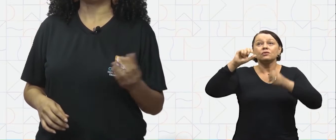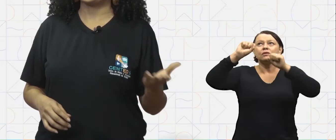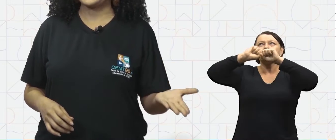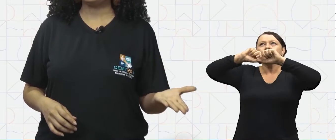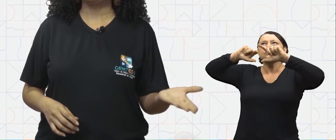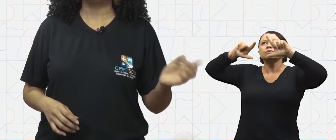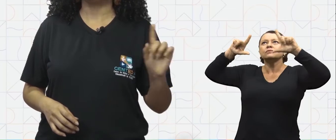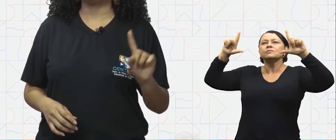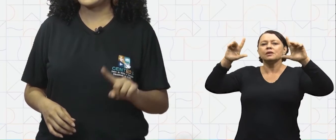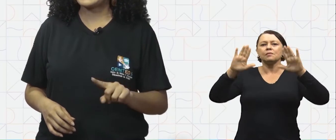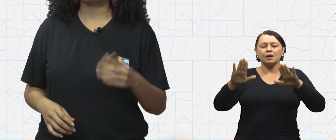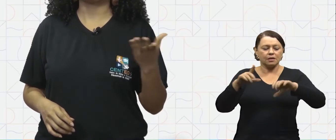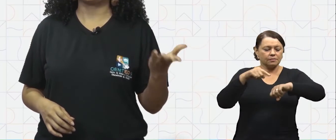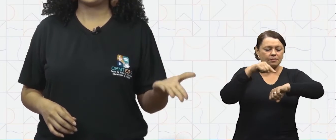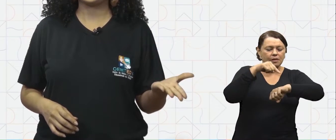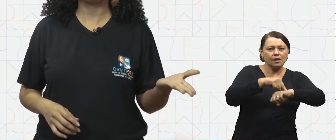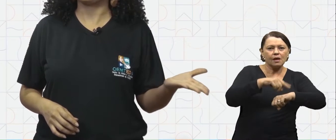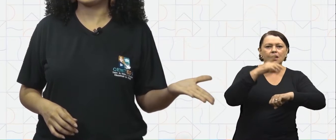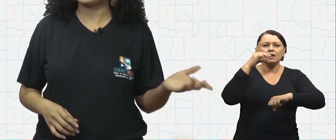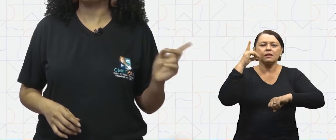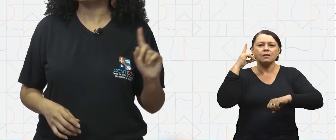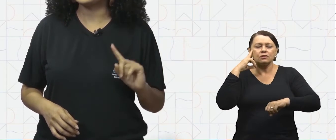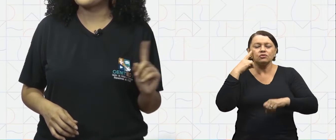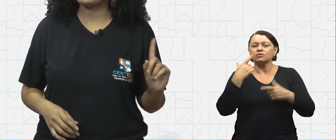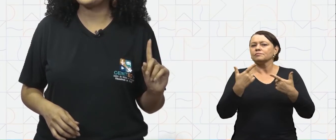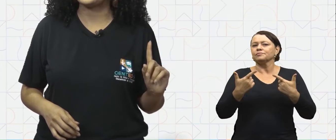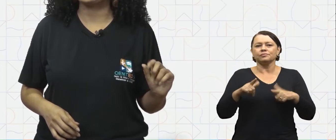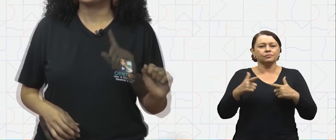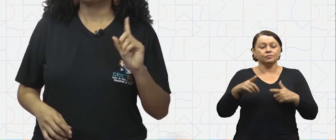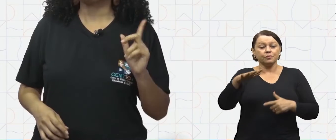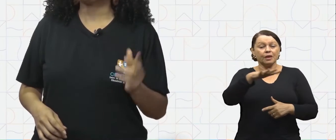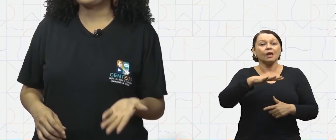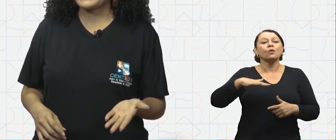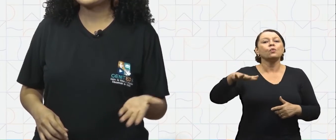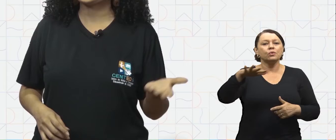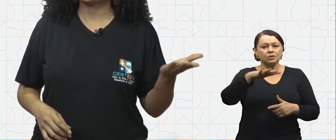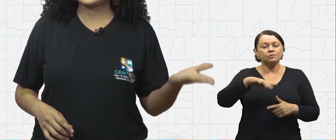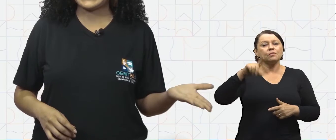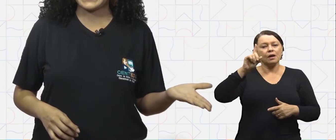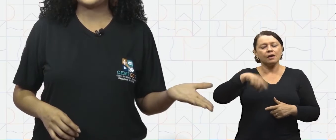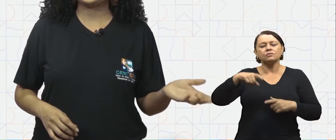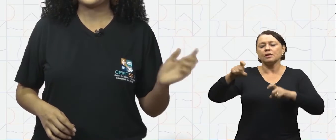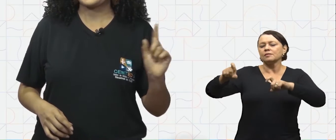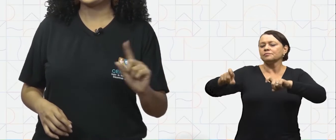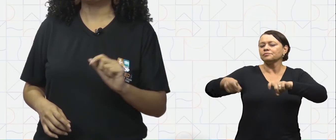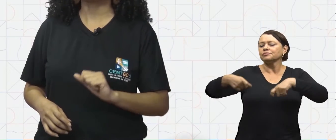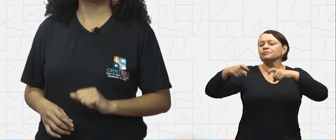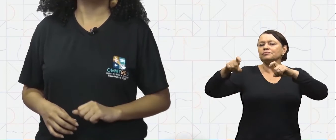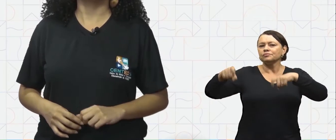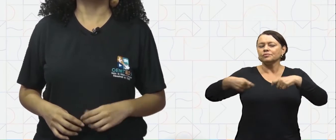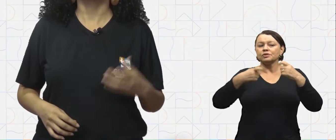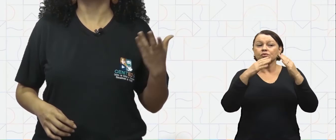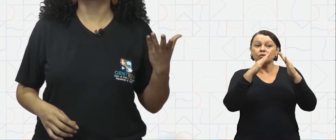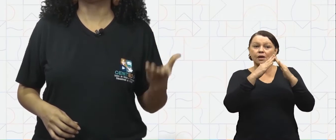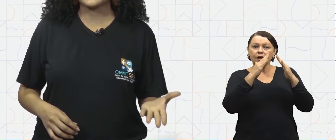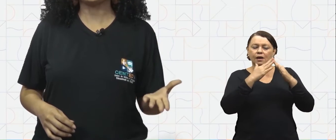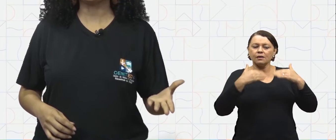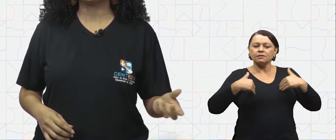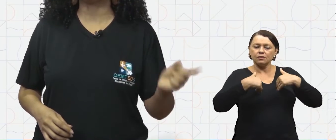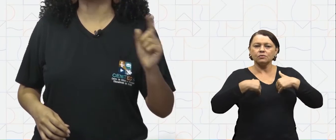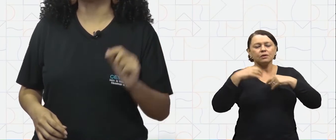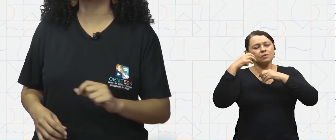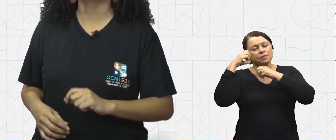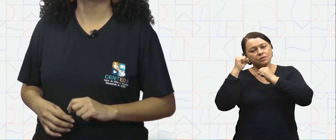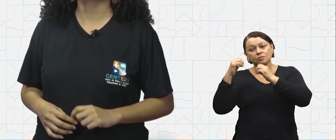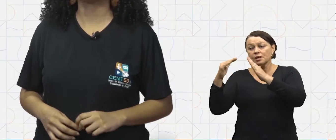manhã, porém, data, hora e local não havia. O espaço, cenário, era o campo, o